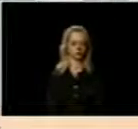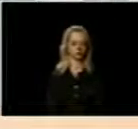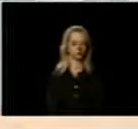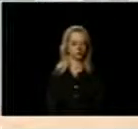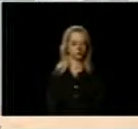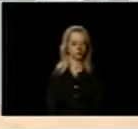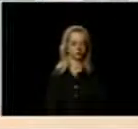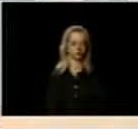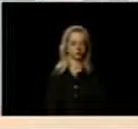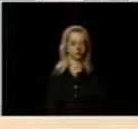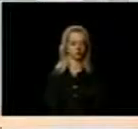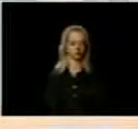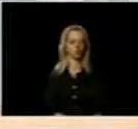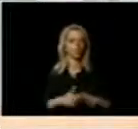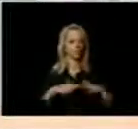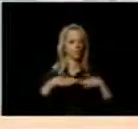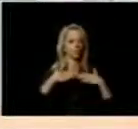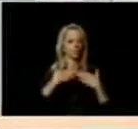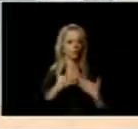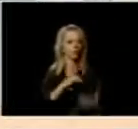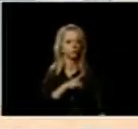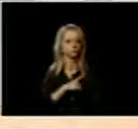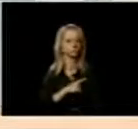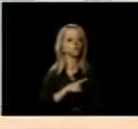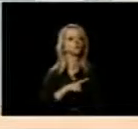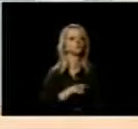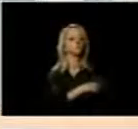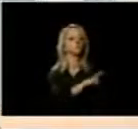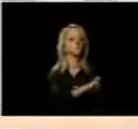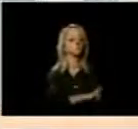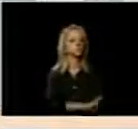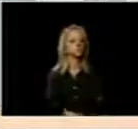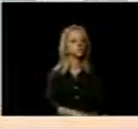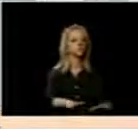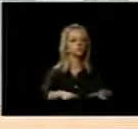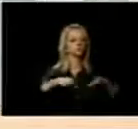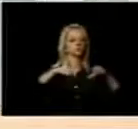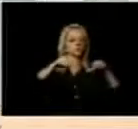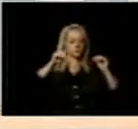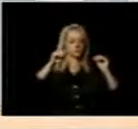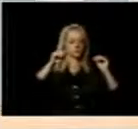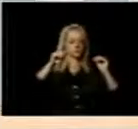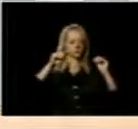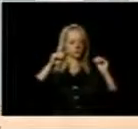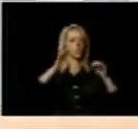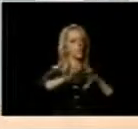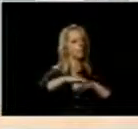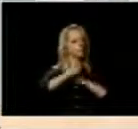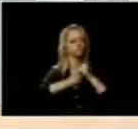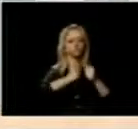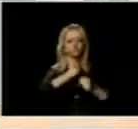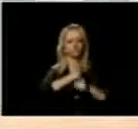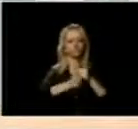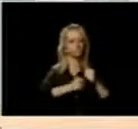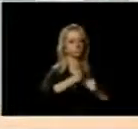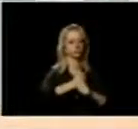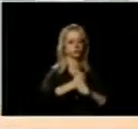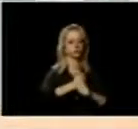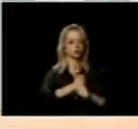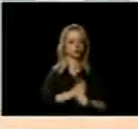casa. 369 anos de democracia, de prestação de serviço ao povo. Muito